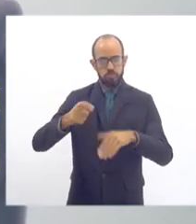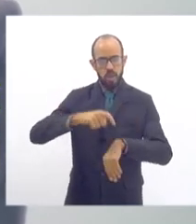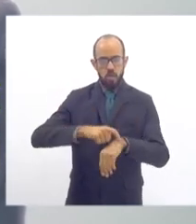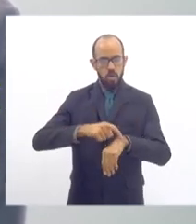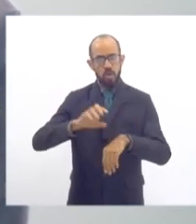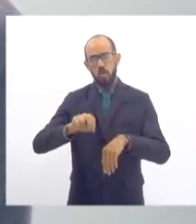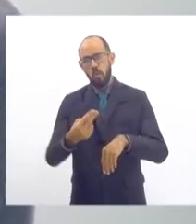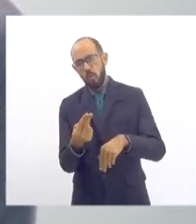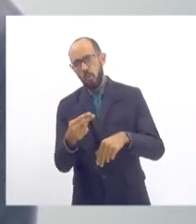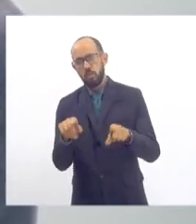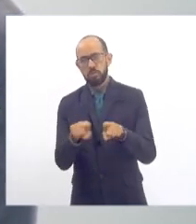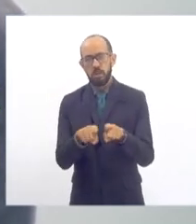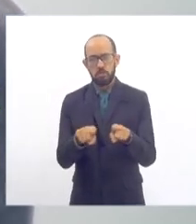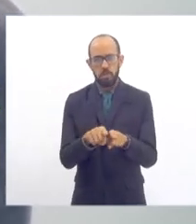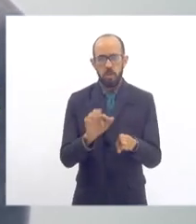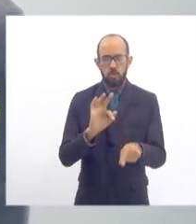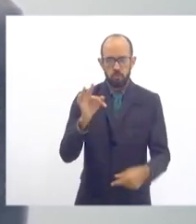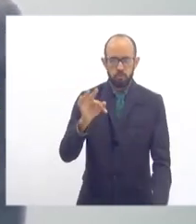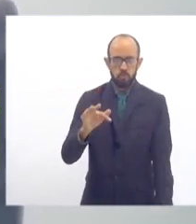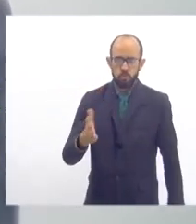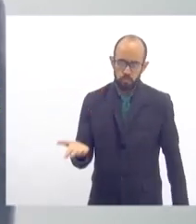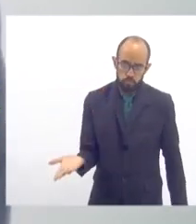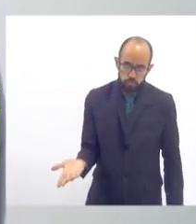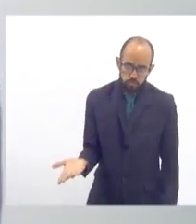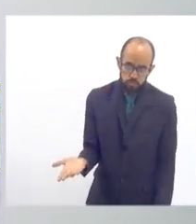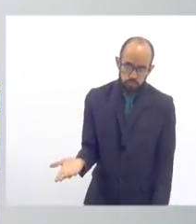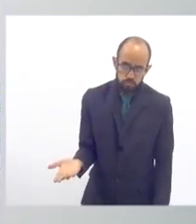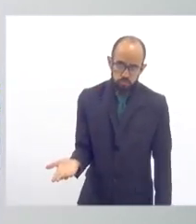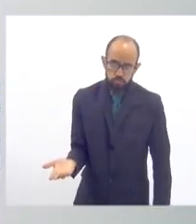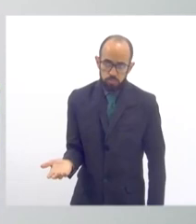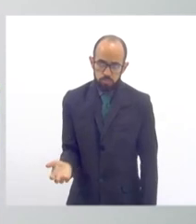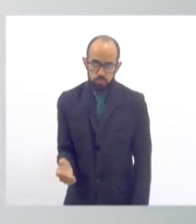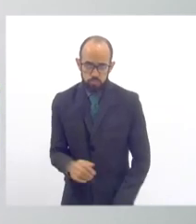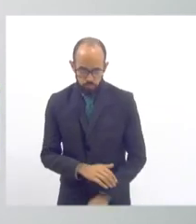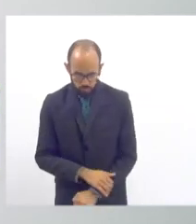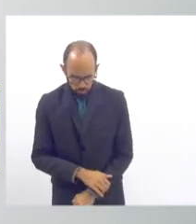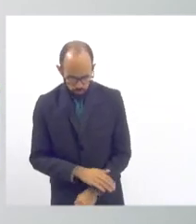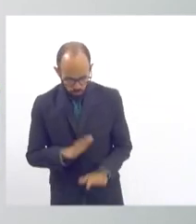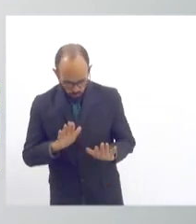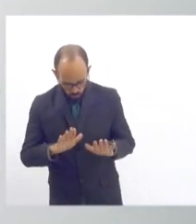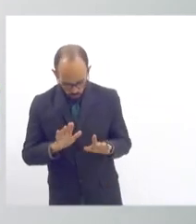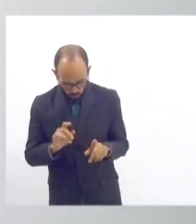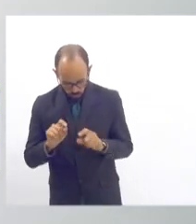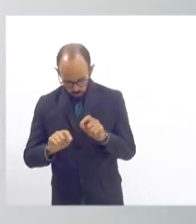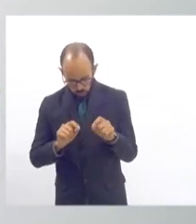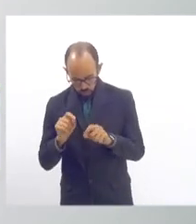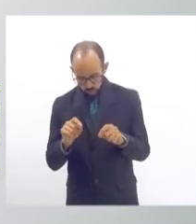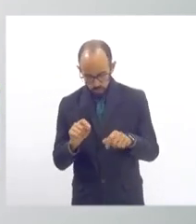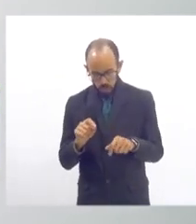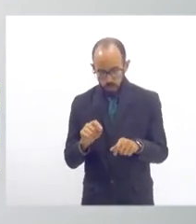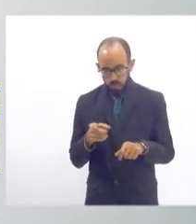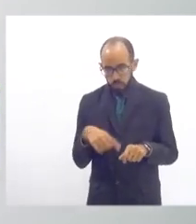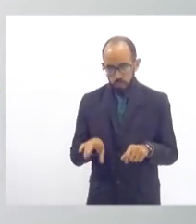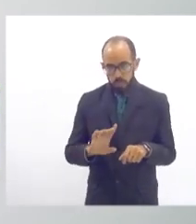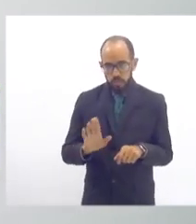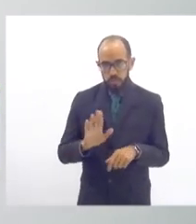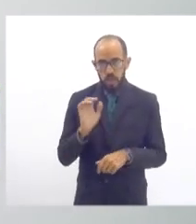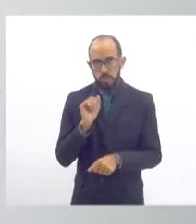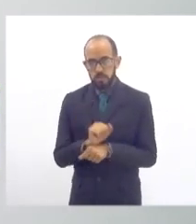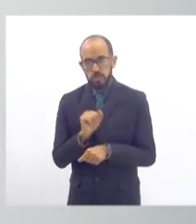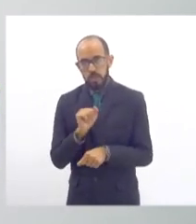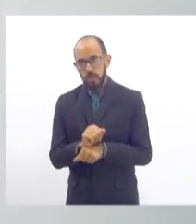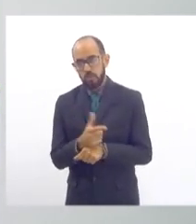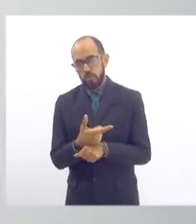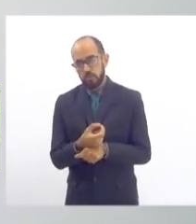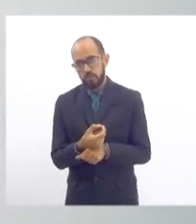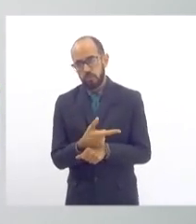ser, né, um pouco mais dilatado, mas sem ter que esperar